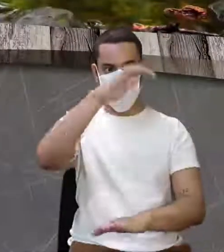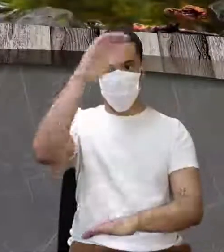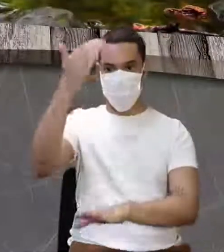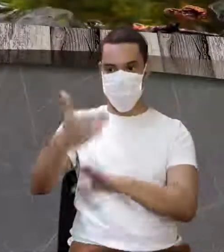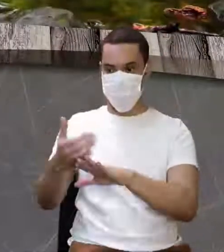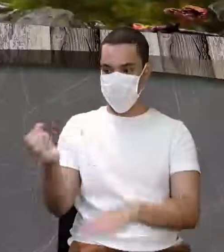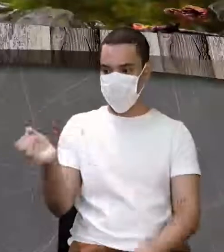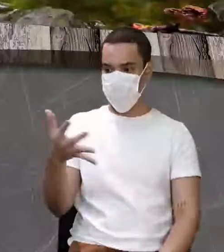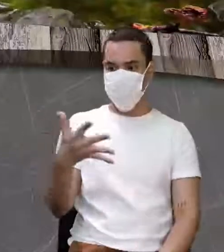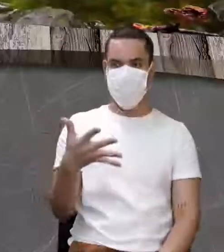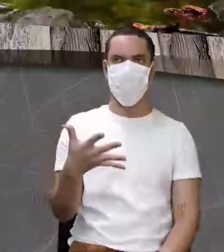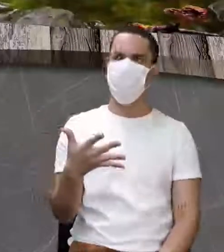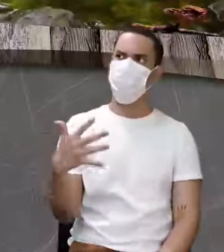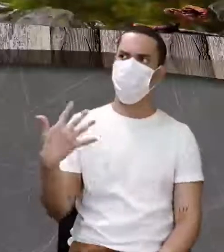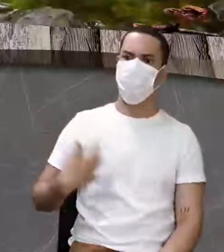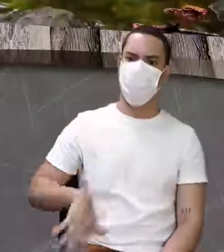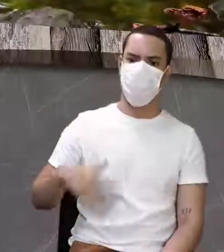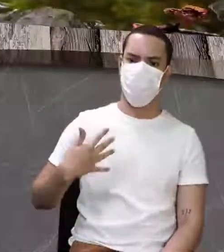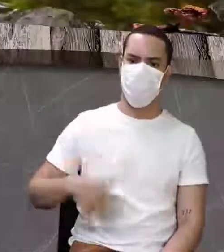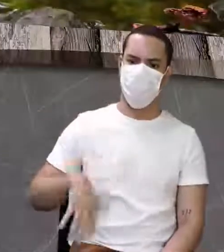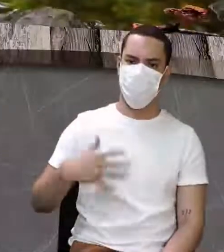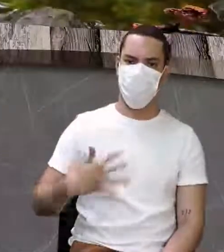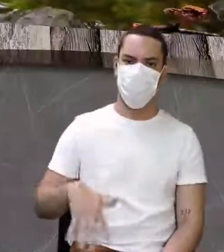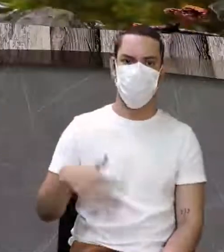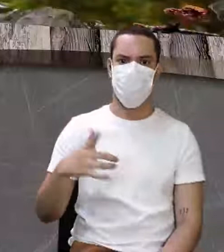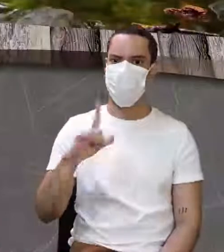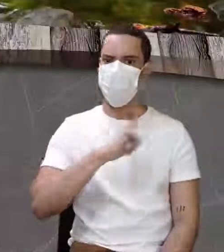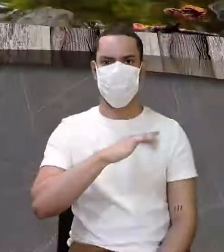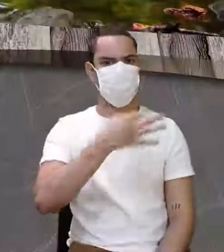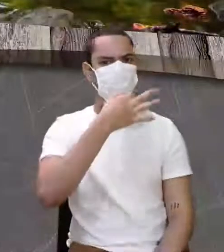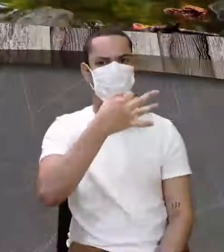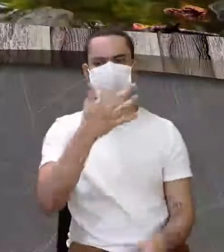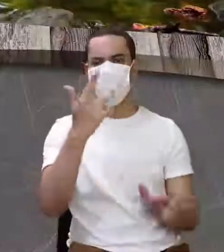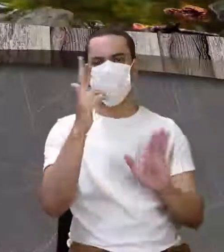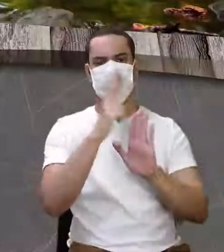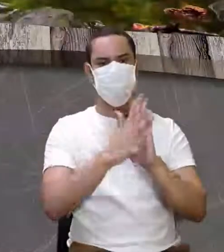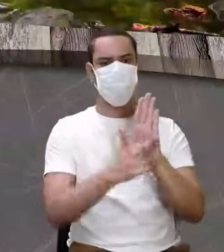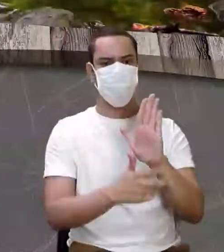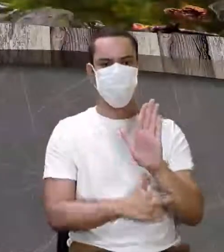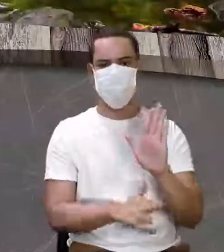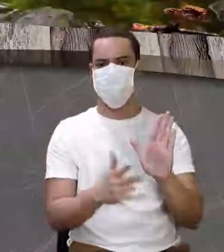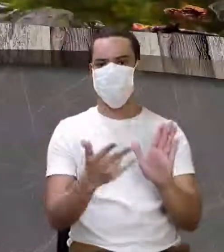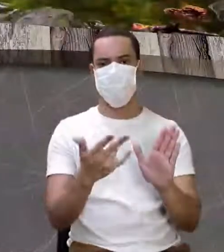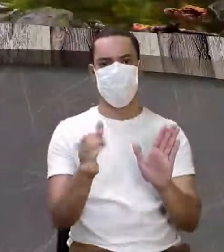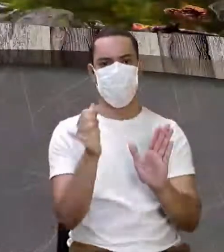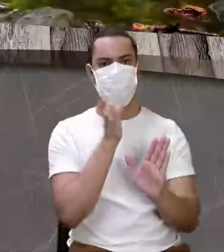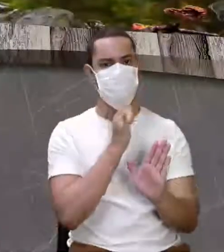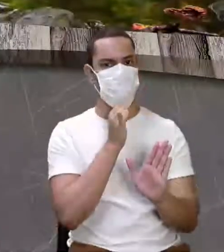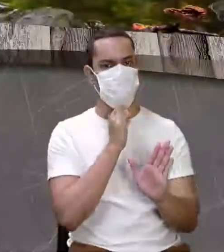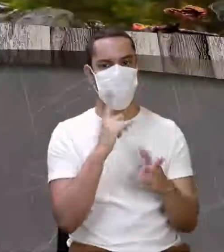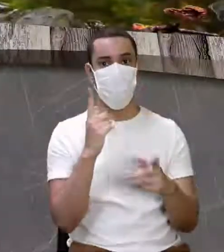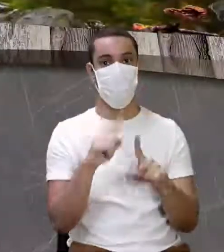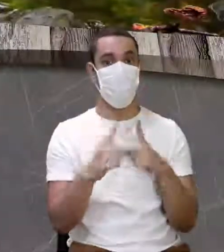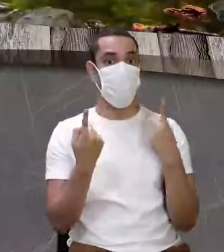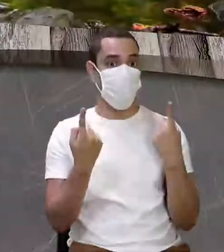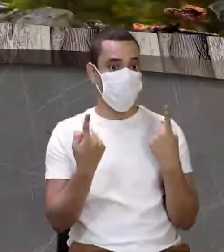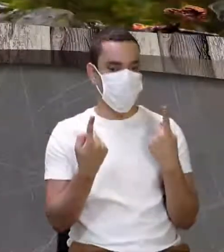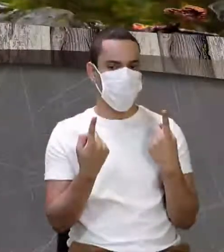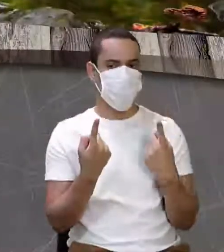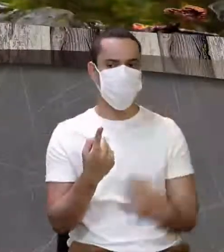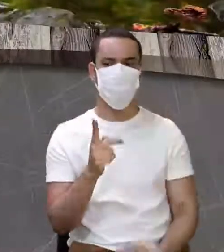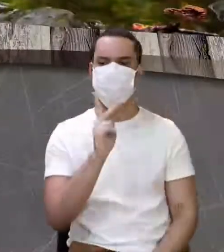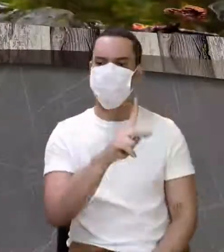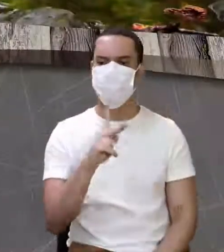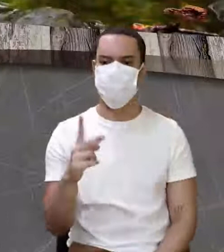tá? Sei lá mais do que a gente pode colocar aí. Pode acontecer, mas olha só. Professora,